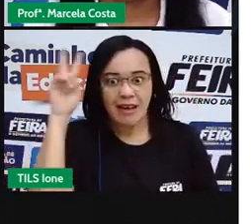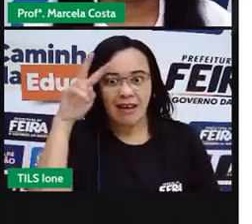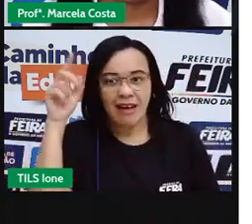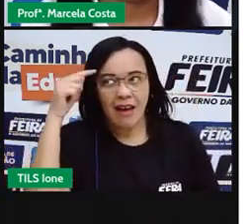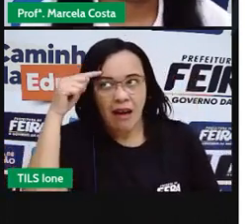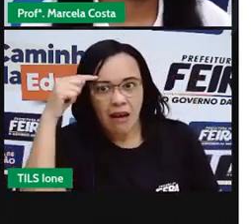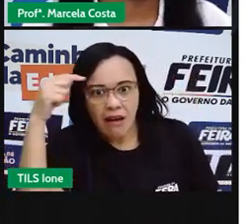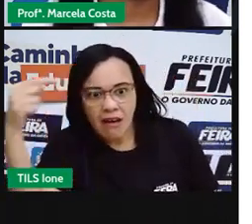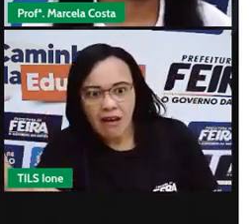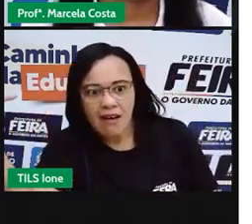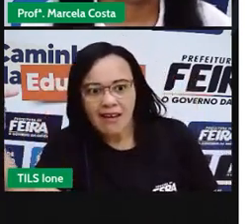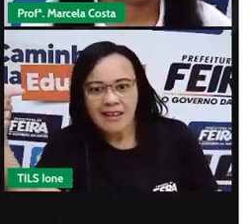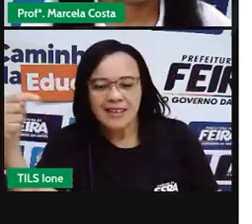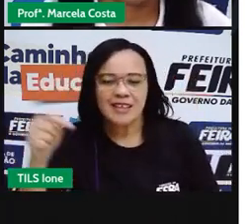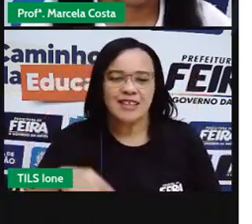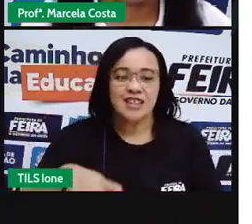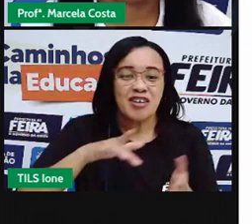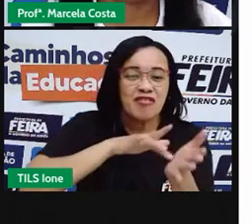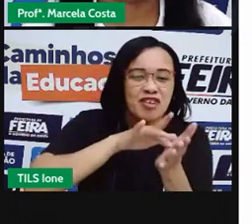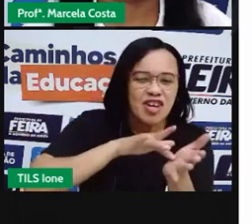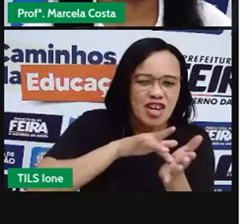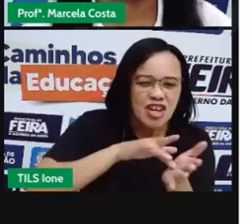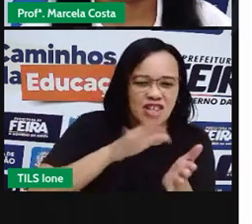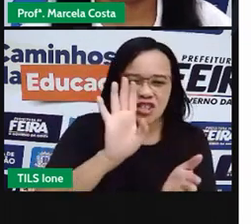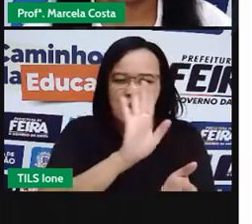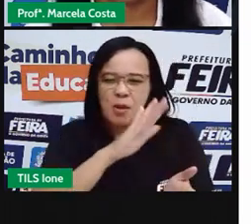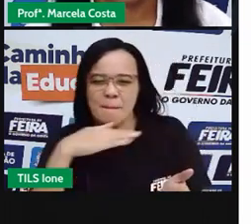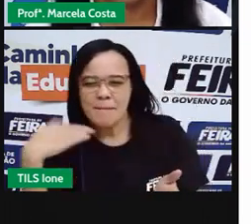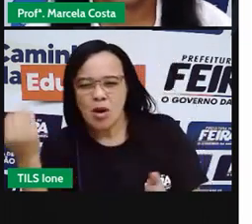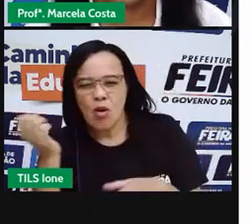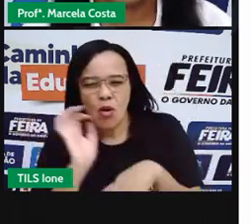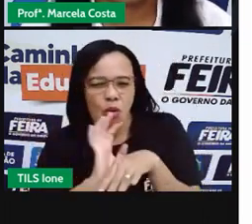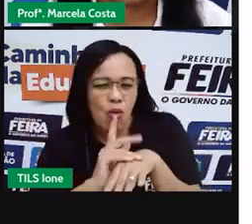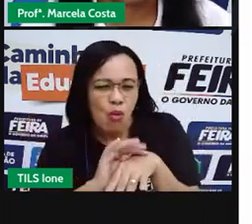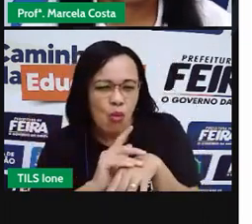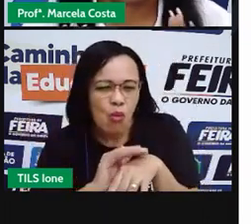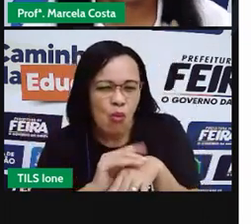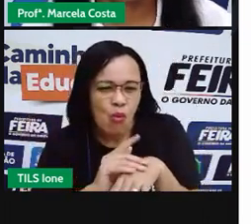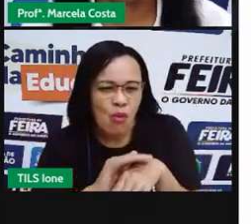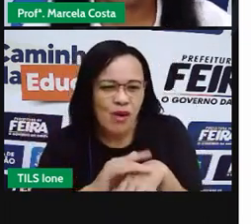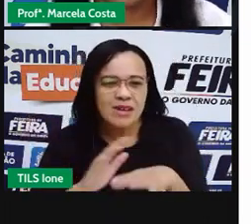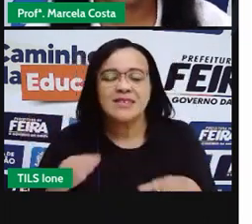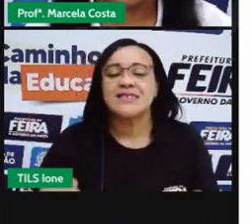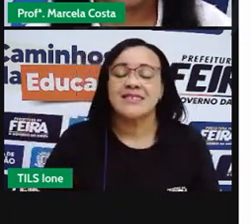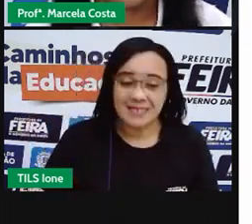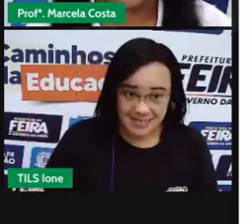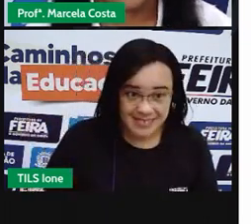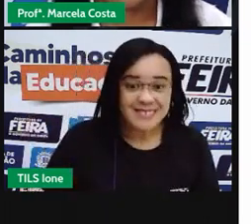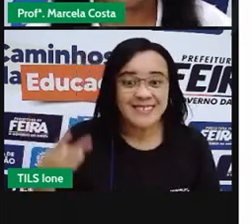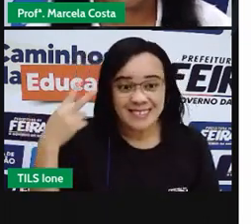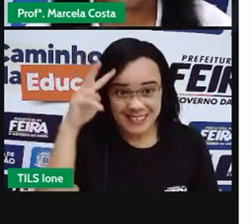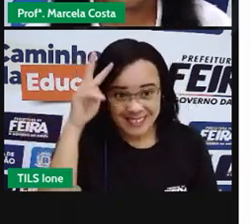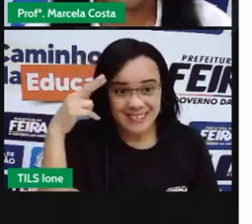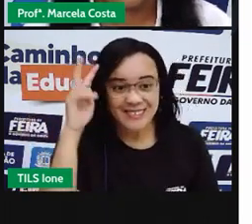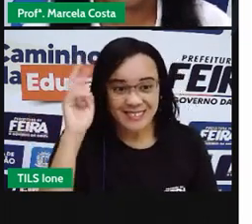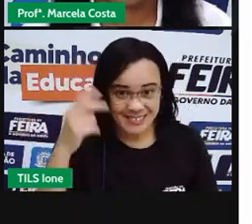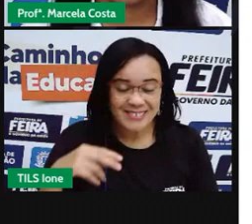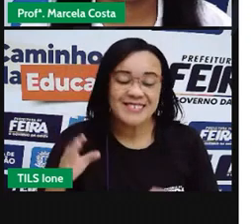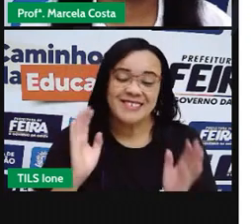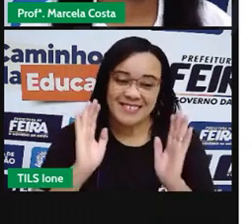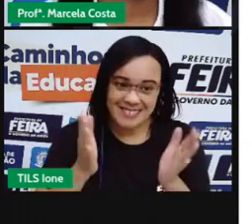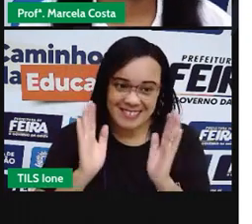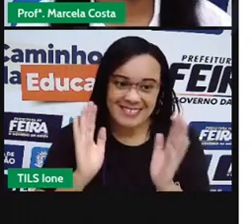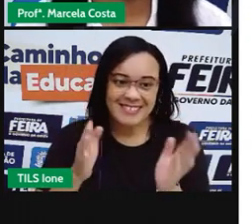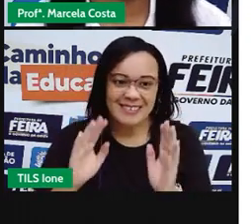o tatu, ela resolveu se sentir de morte, se sentir que estava doente. Isso tudo no meio da história.